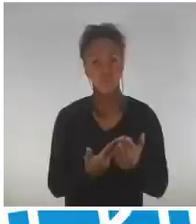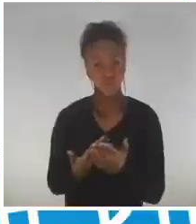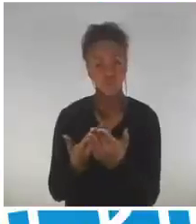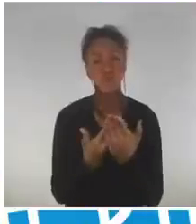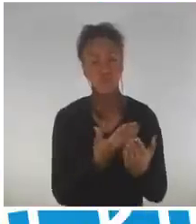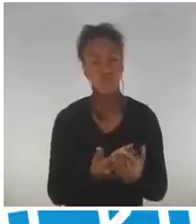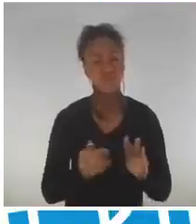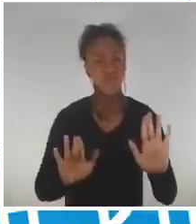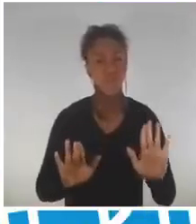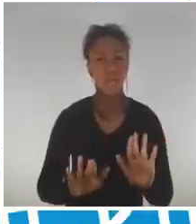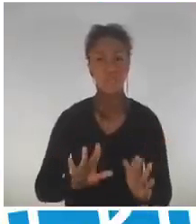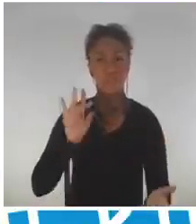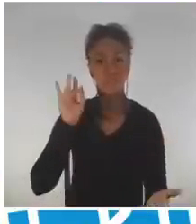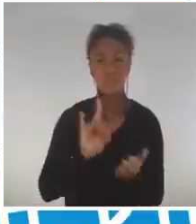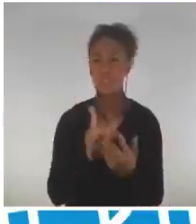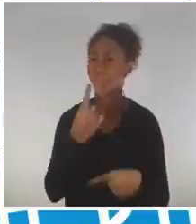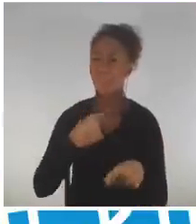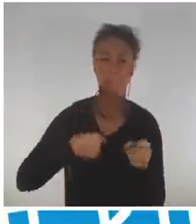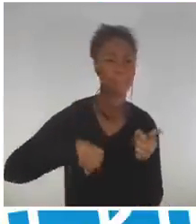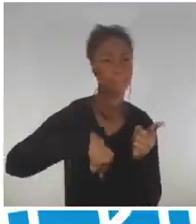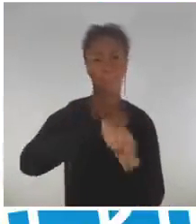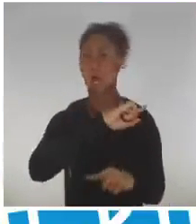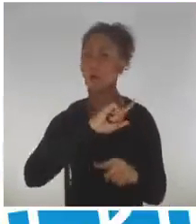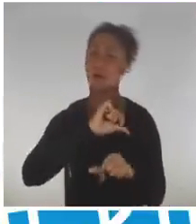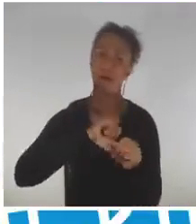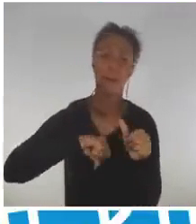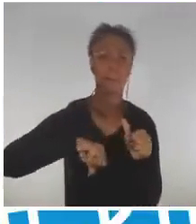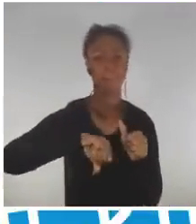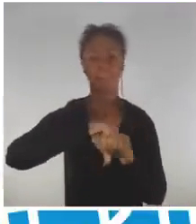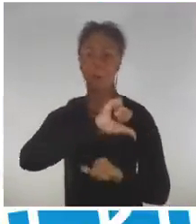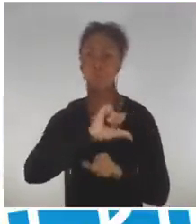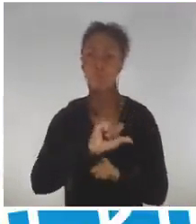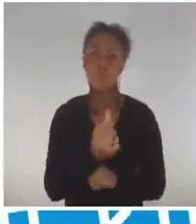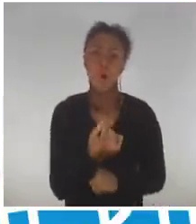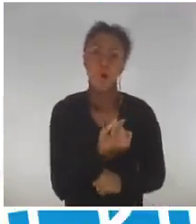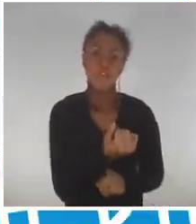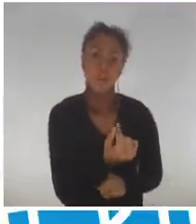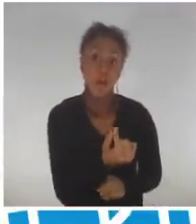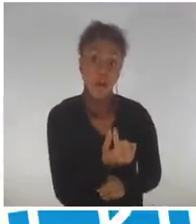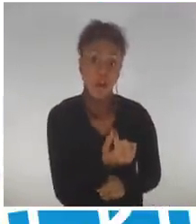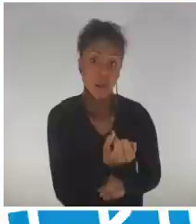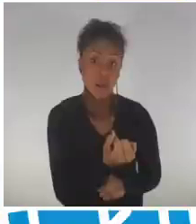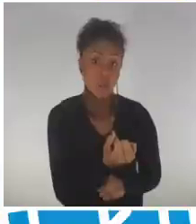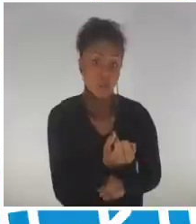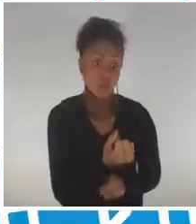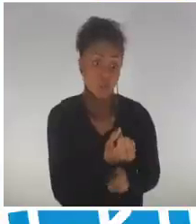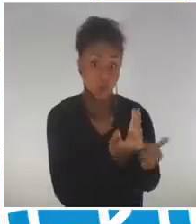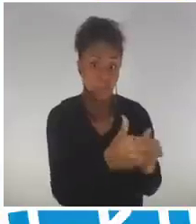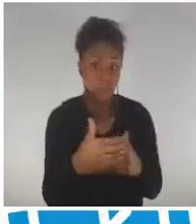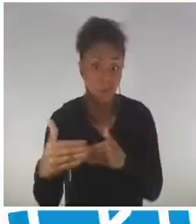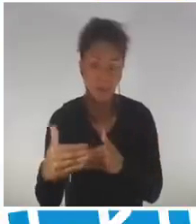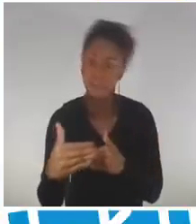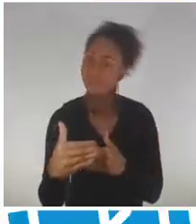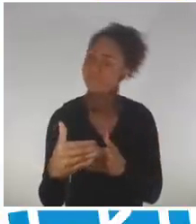alterar dramaticamente o custo de aplicação por aluno. Então, é muito